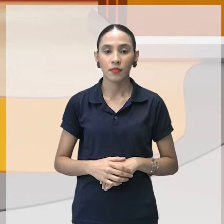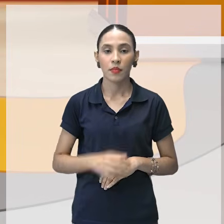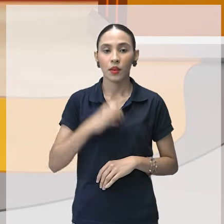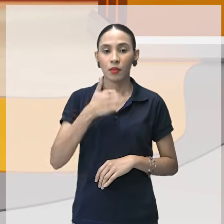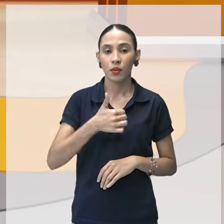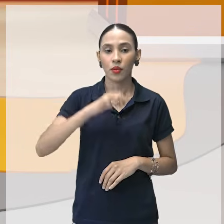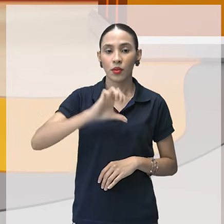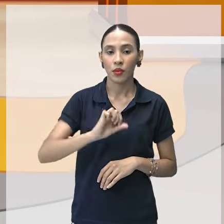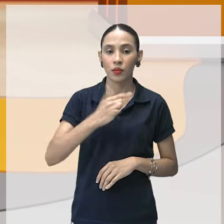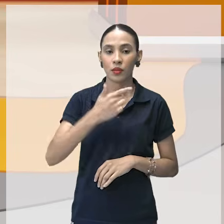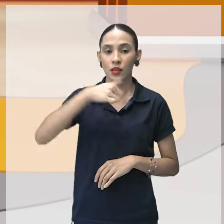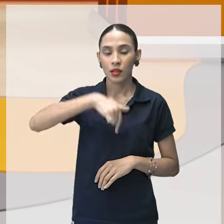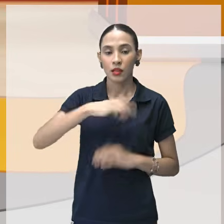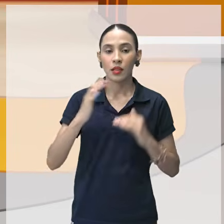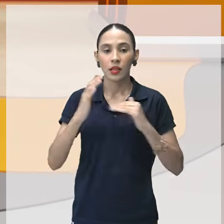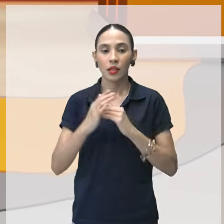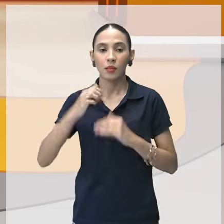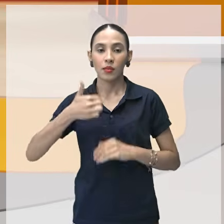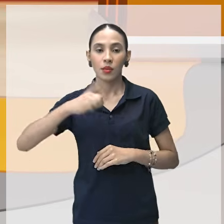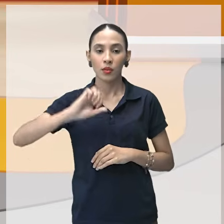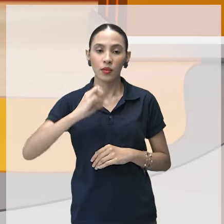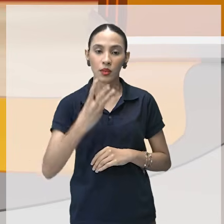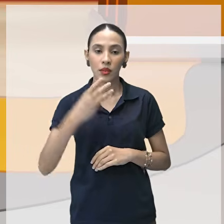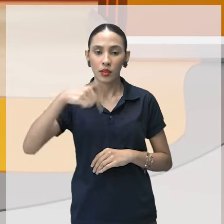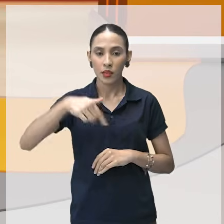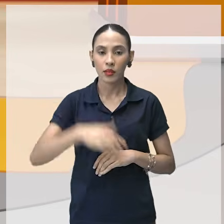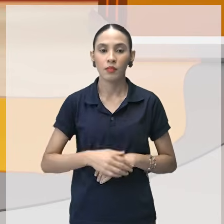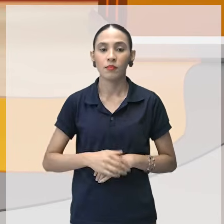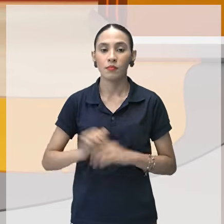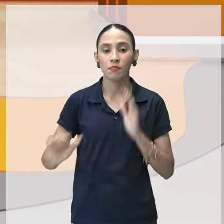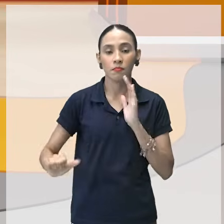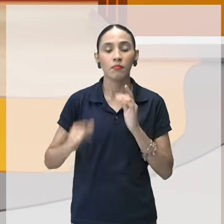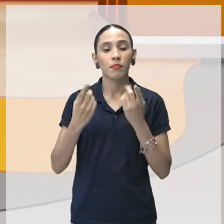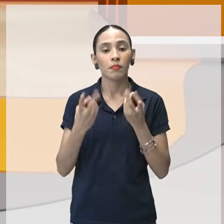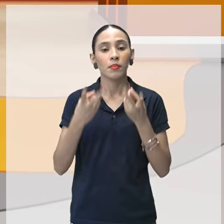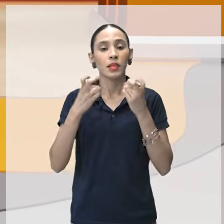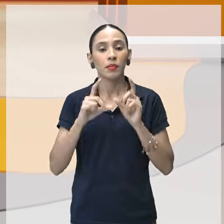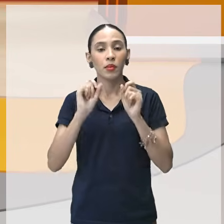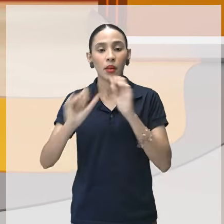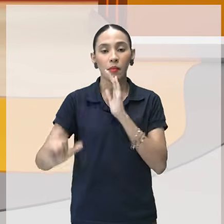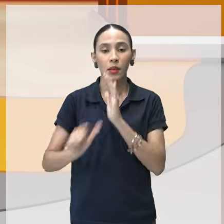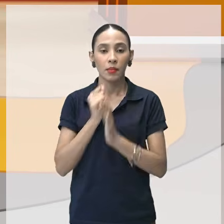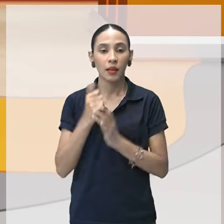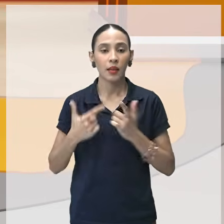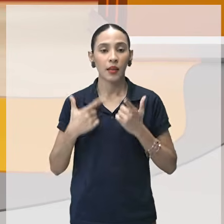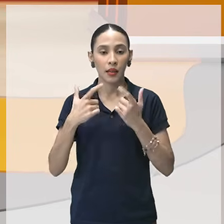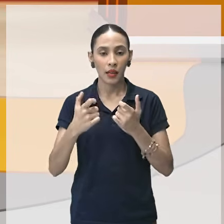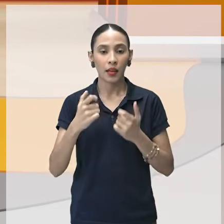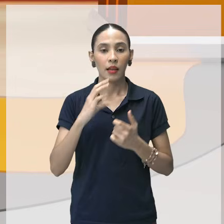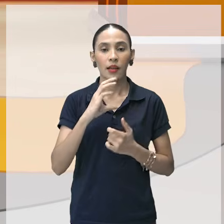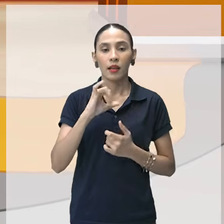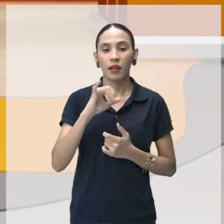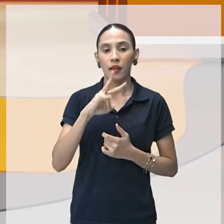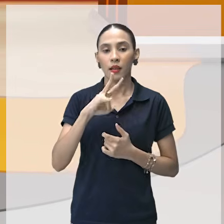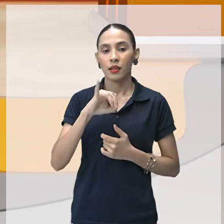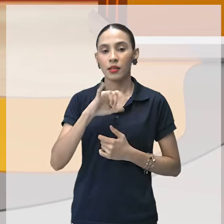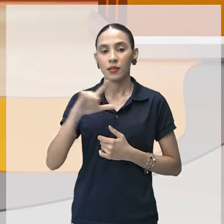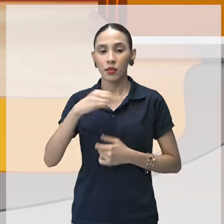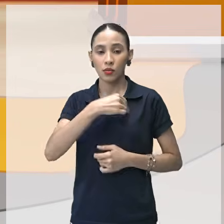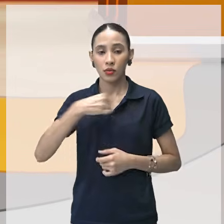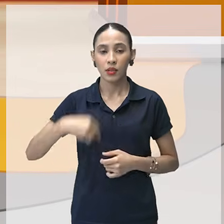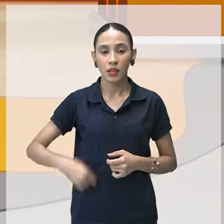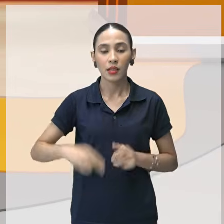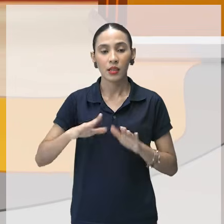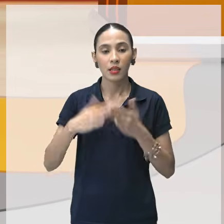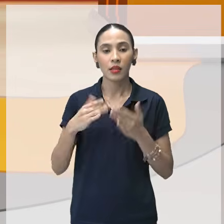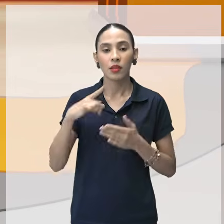Entre 1927 e 1937, vamos observar a Primeira Guerra Civil Chinesa.